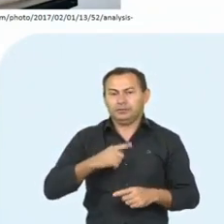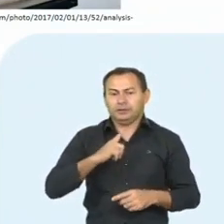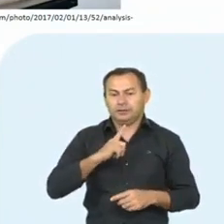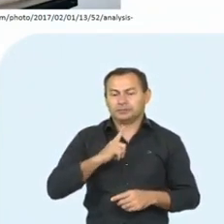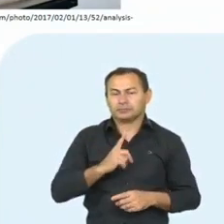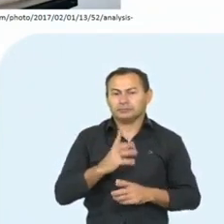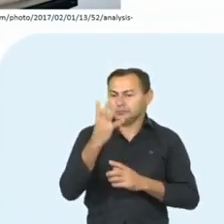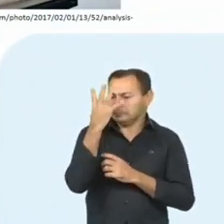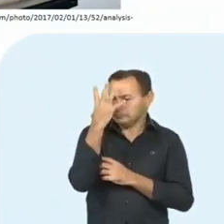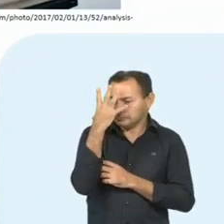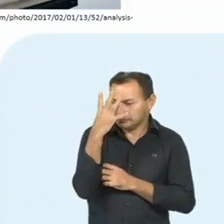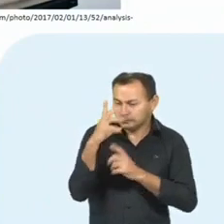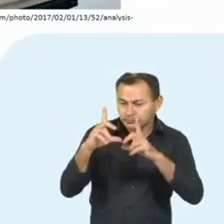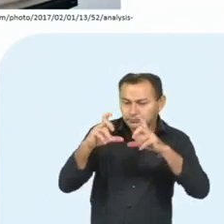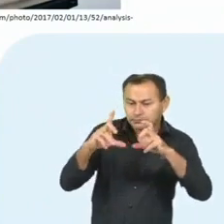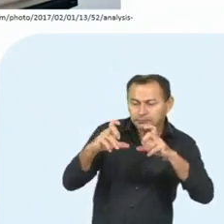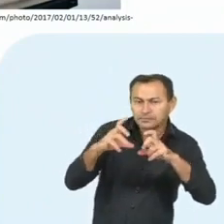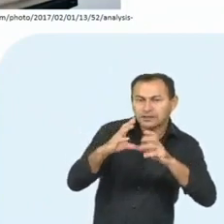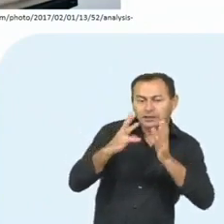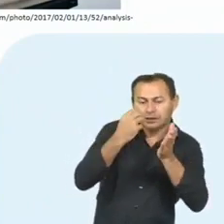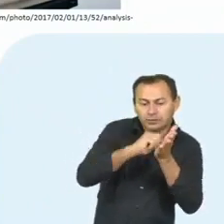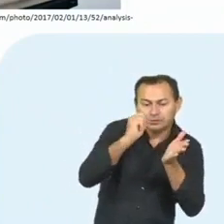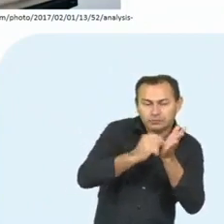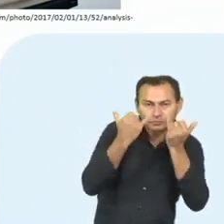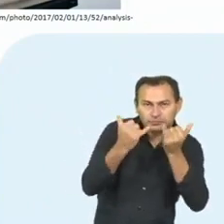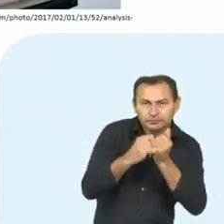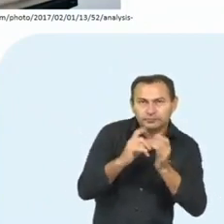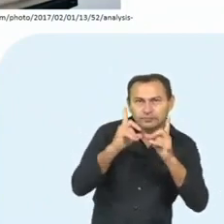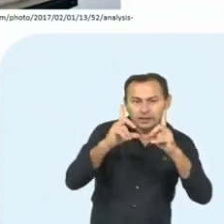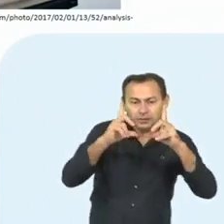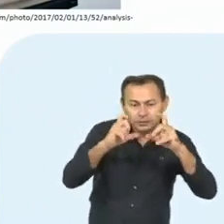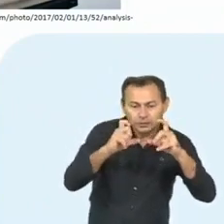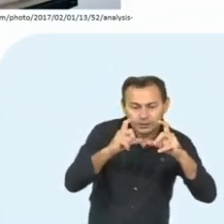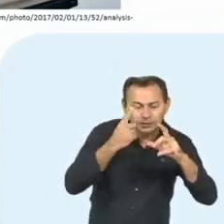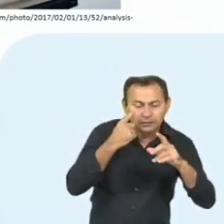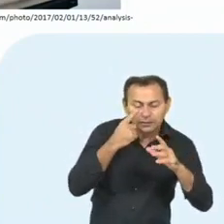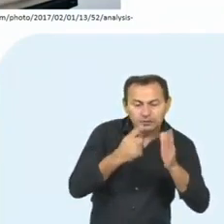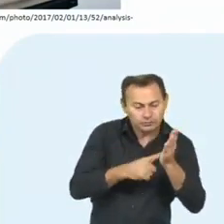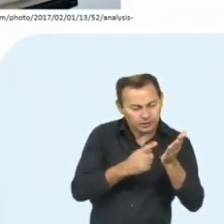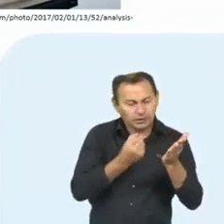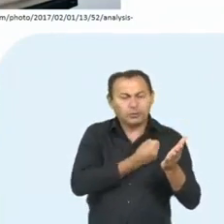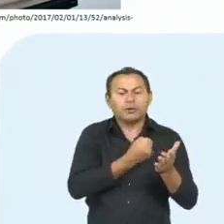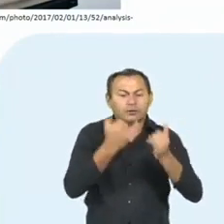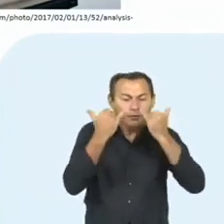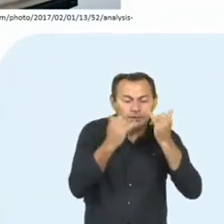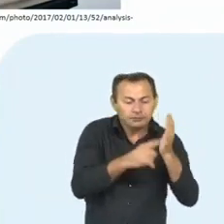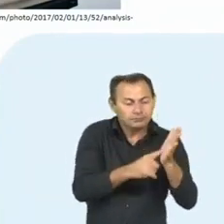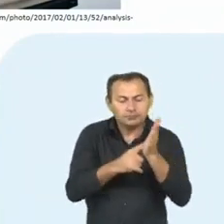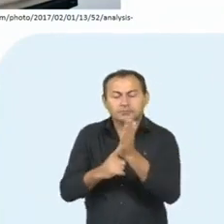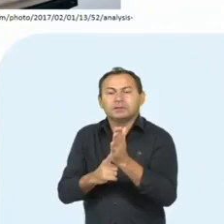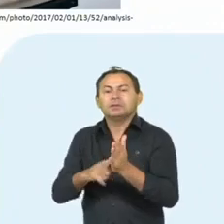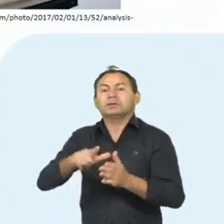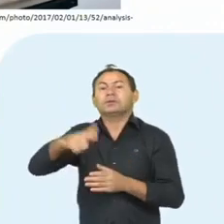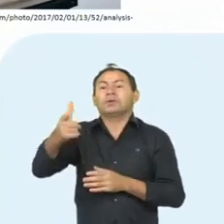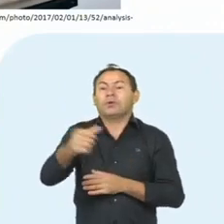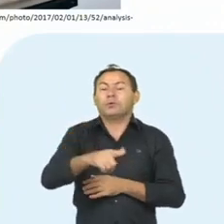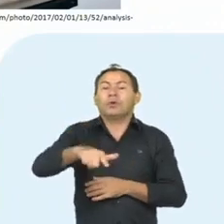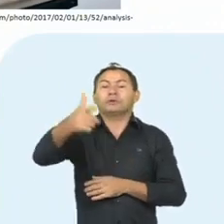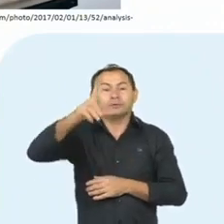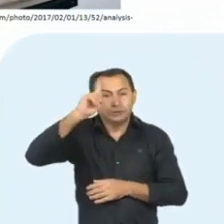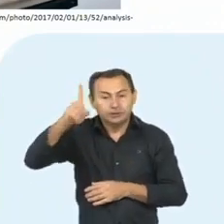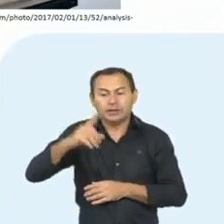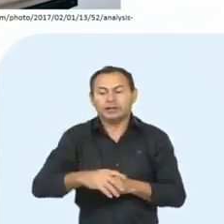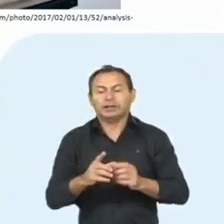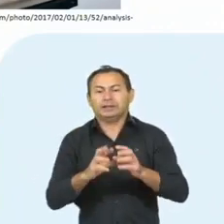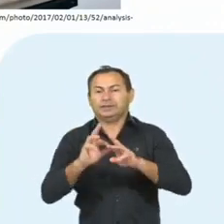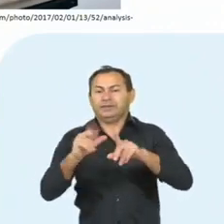essa fotografia daquele momento, o que vem de novo para mim eu não tenho. Então, o surgimento de casos novos vai